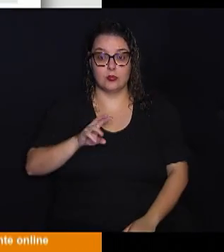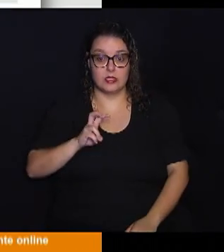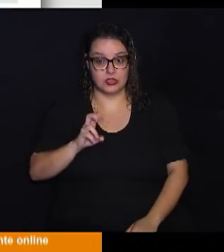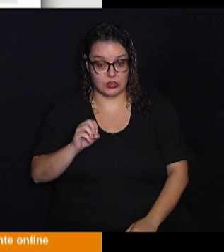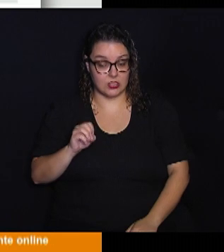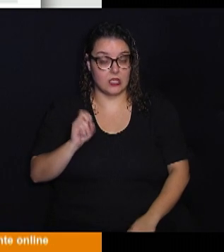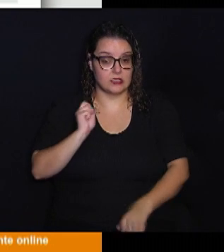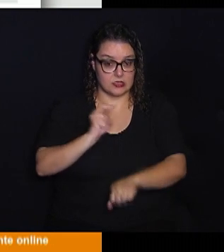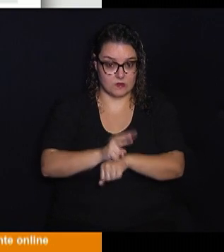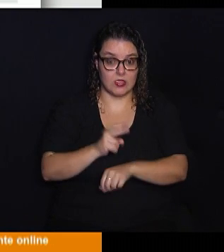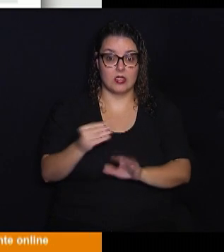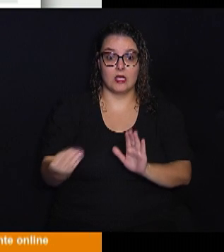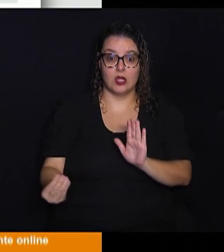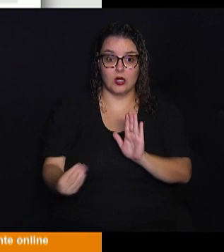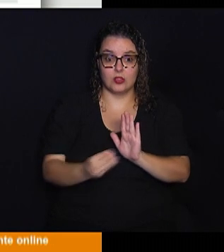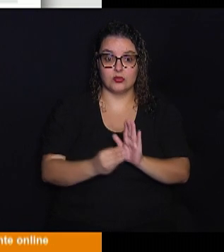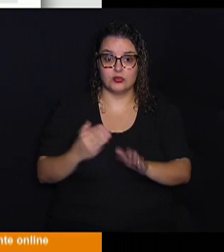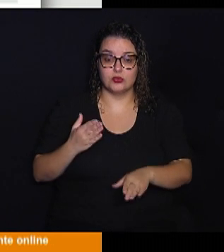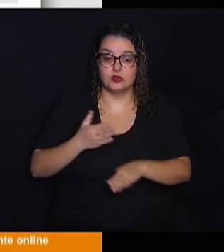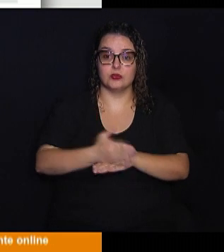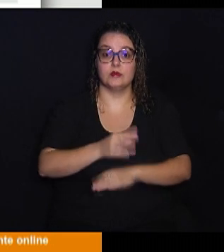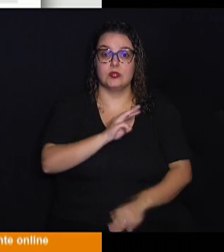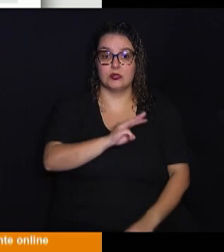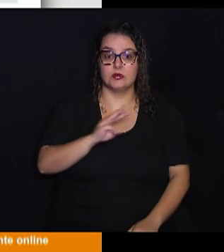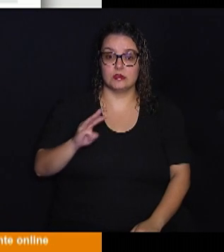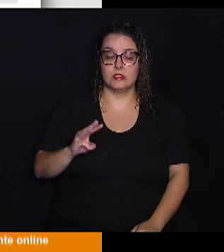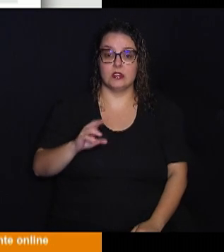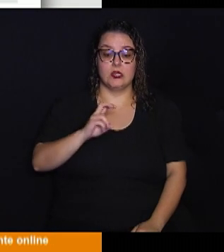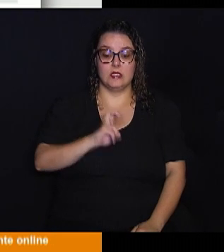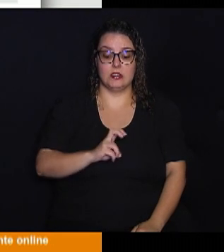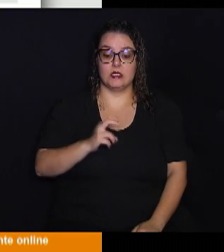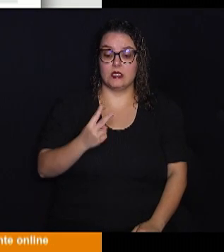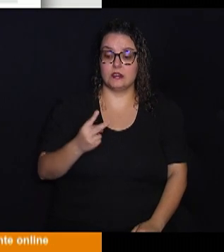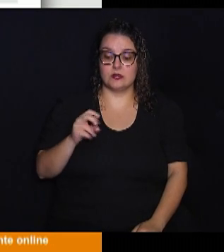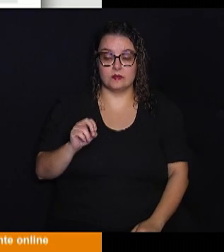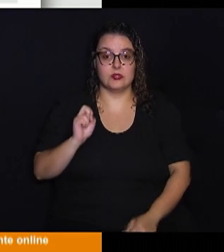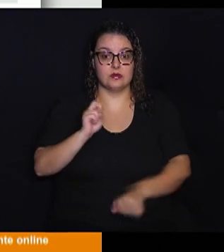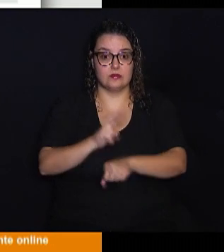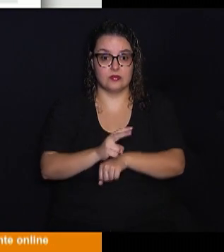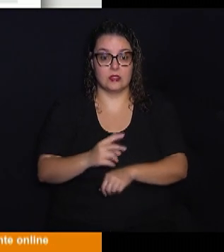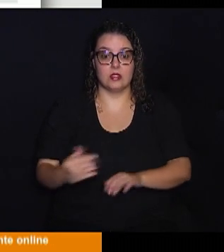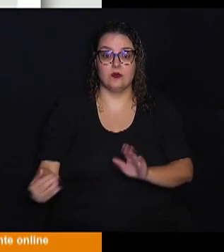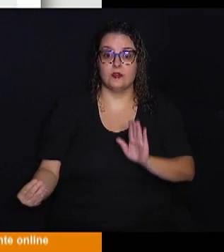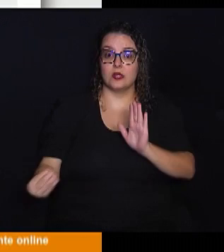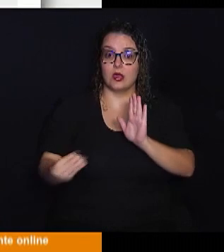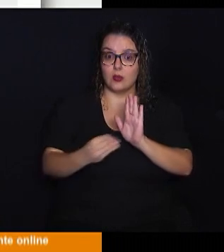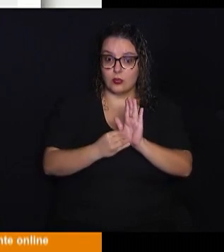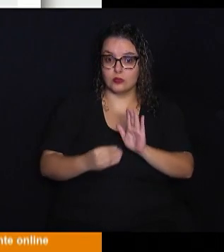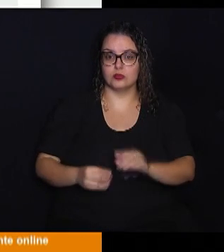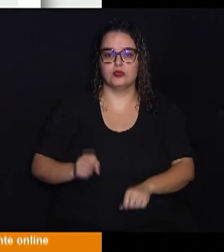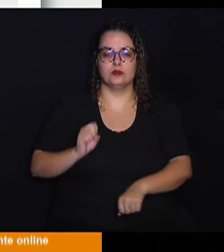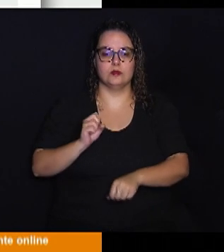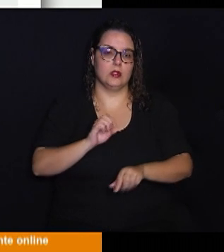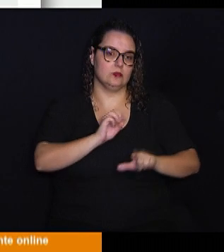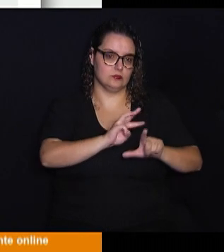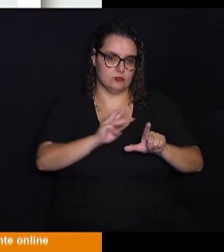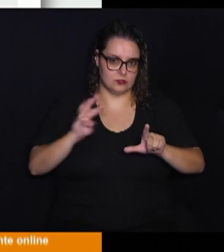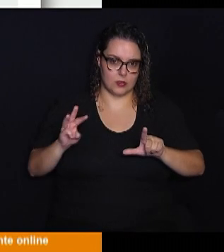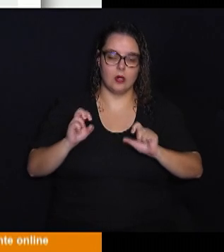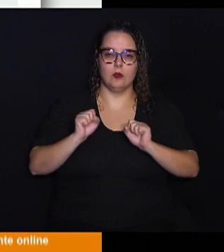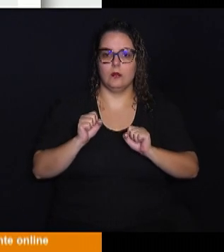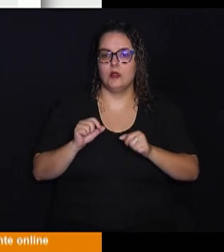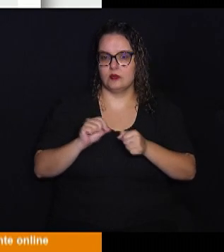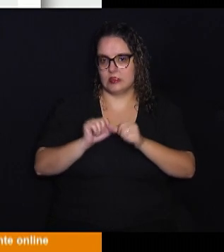500 vagas, a última entrada que eu fiz no site são 520 vagas, então já vou na última página. Isso você pode fazer aí na